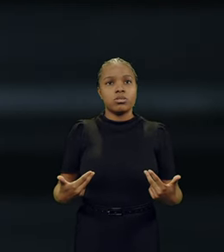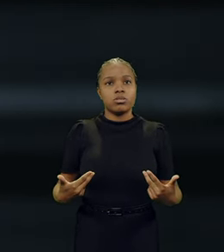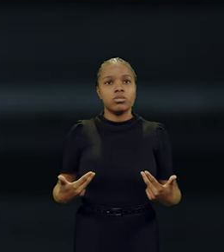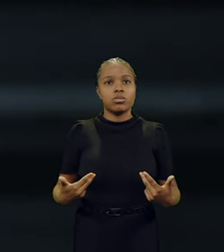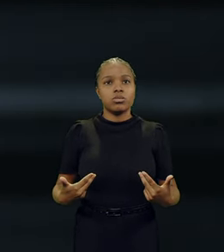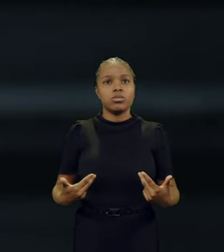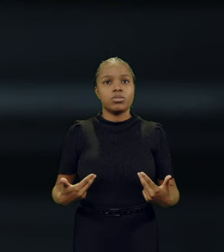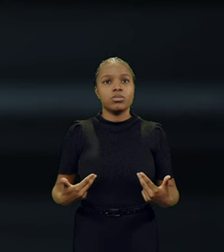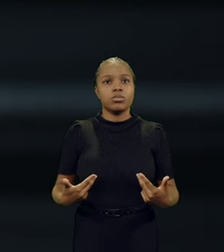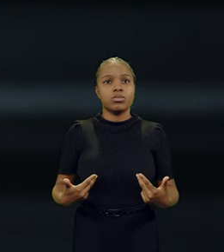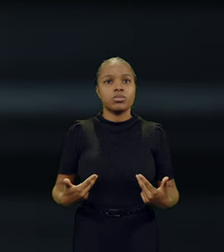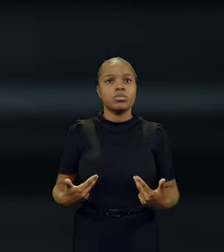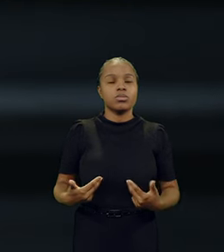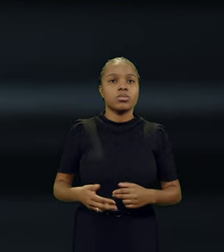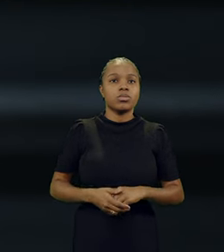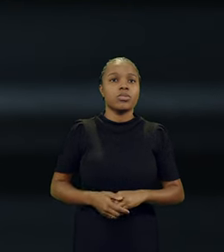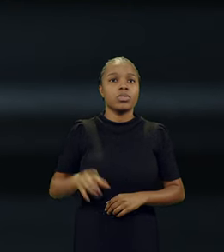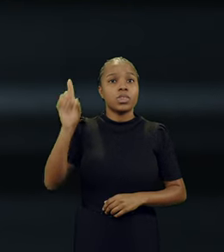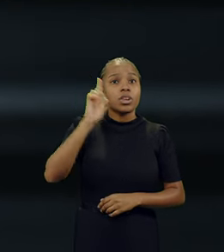Quando chegou em Adão,